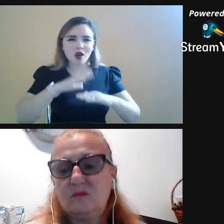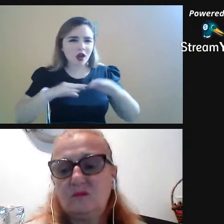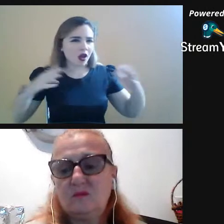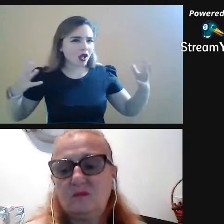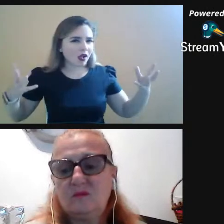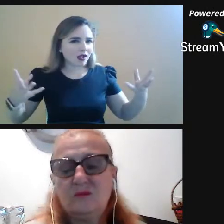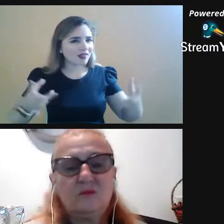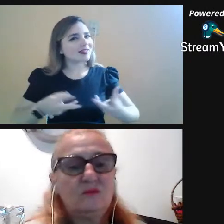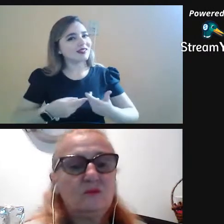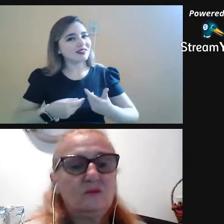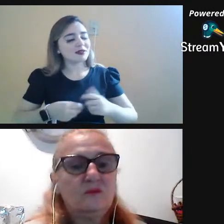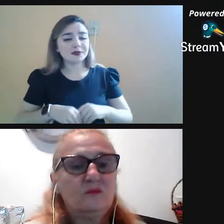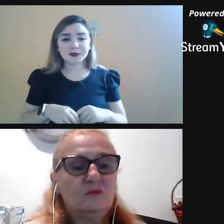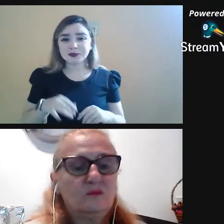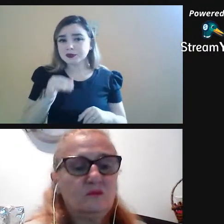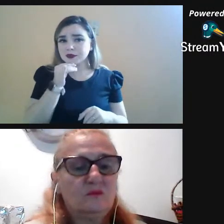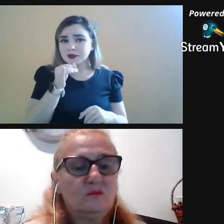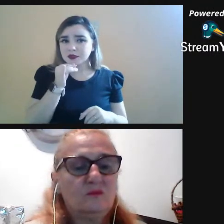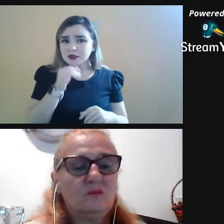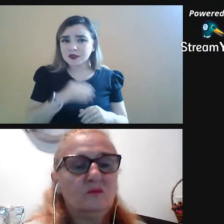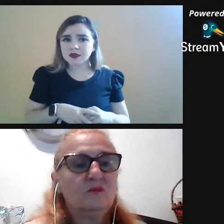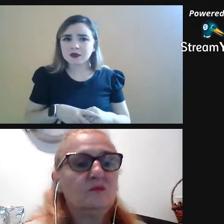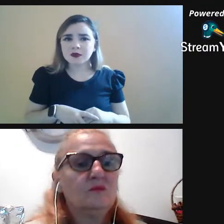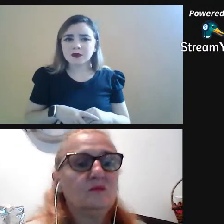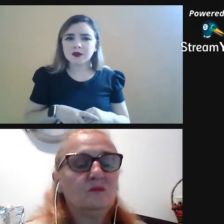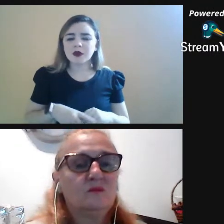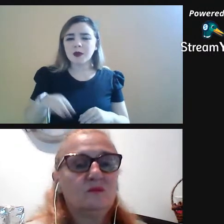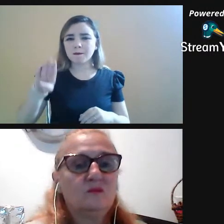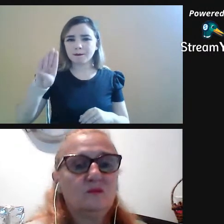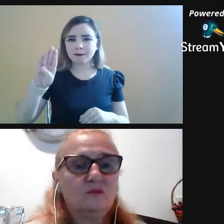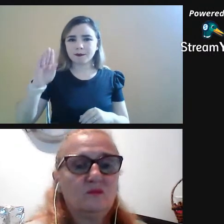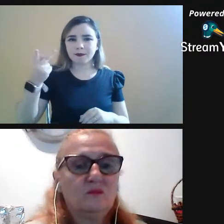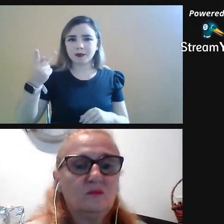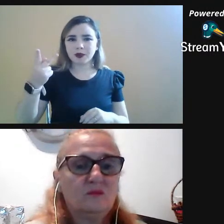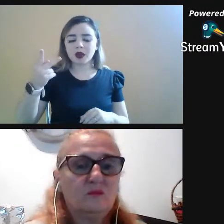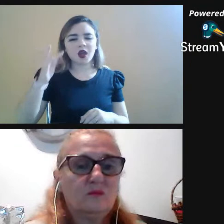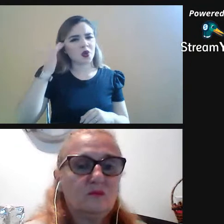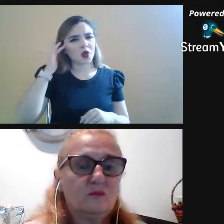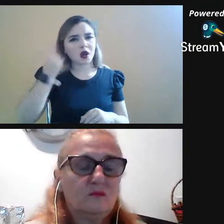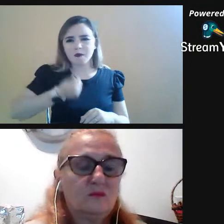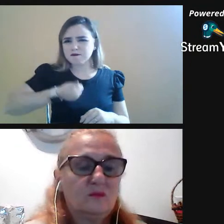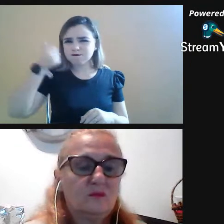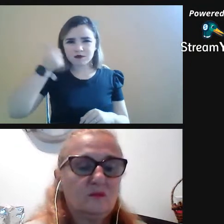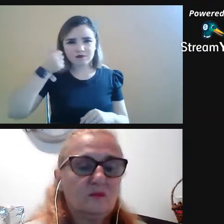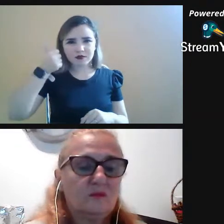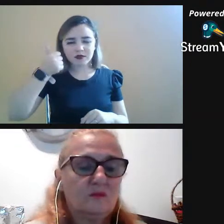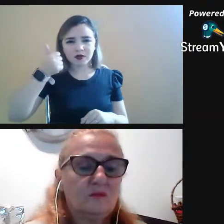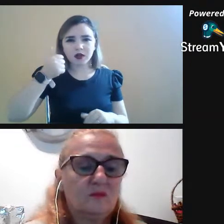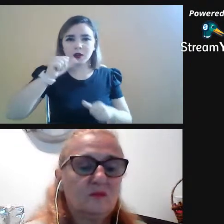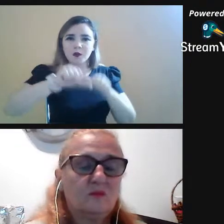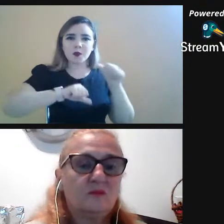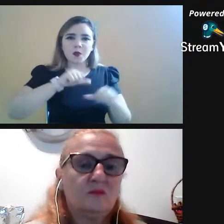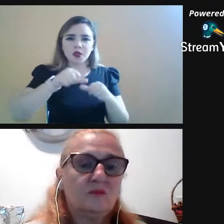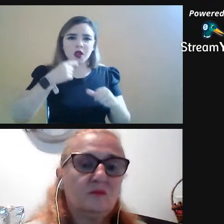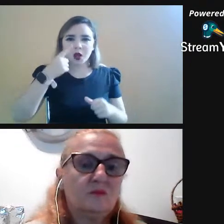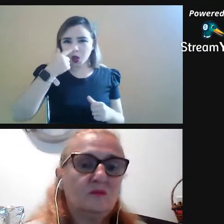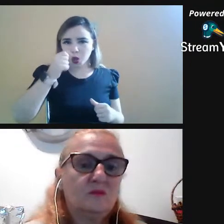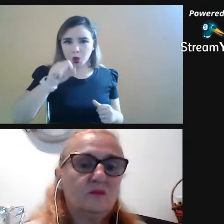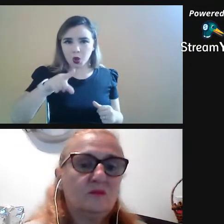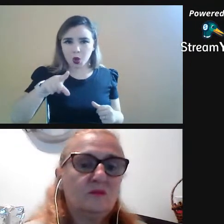exemplo, já Belo Horizonte, acho que foi pioneira em transformar o lixo